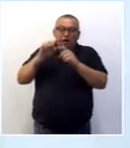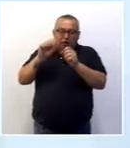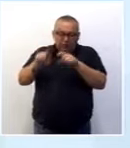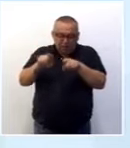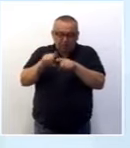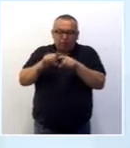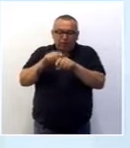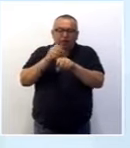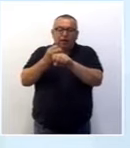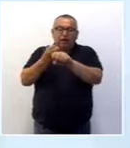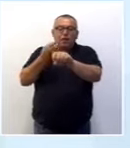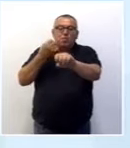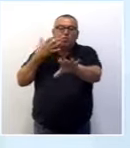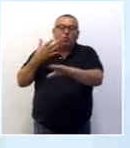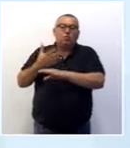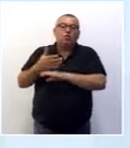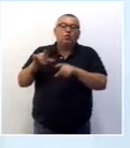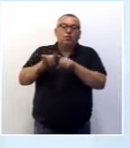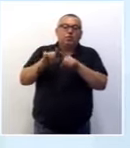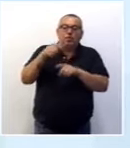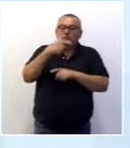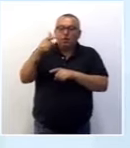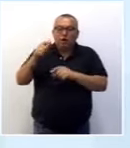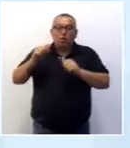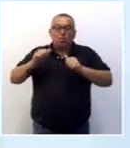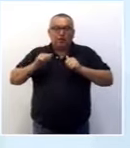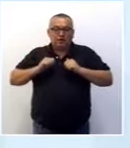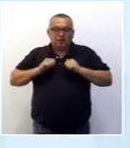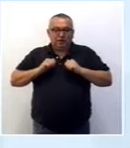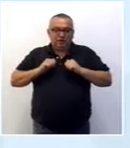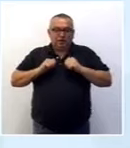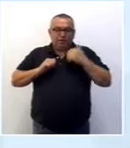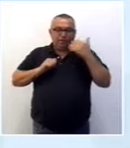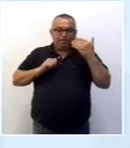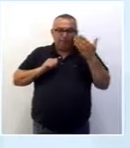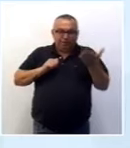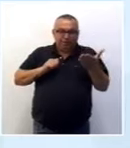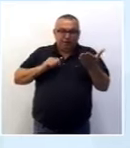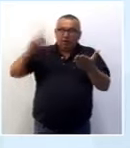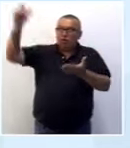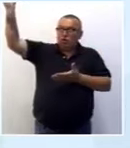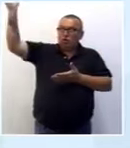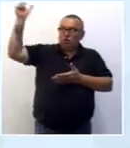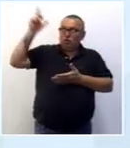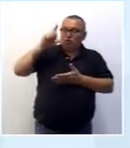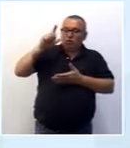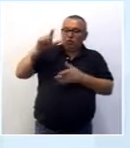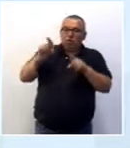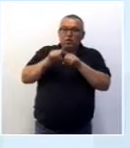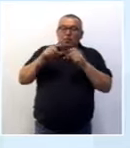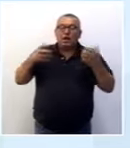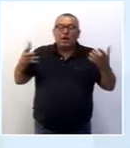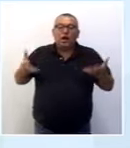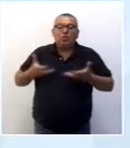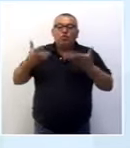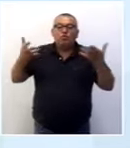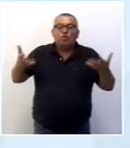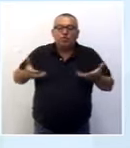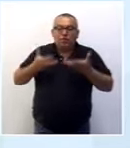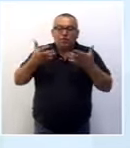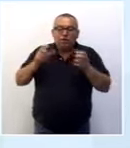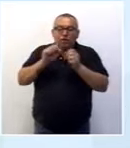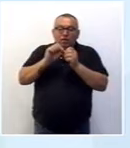tá? Então eu tenho os sensores passivos, que seria esse aí da luz solar, e os sensores ativos. Emito uma